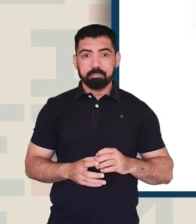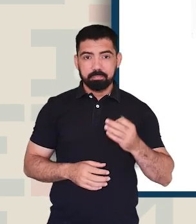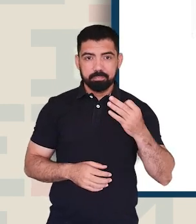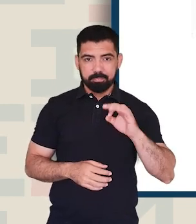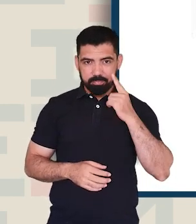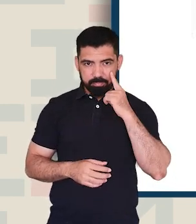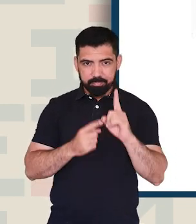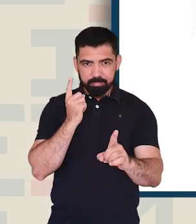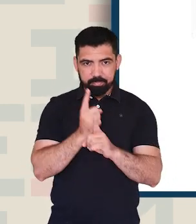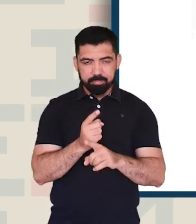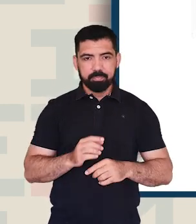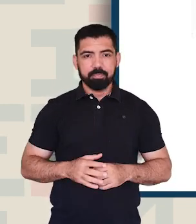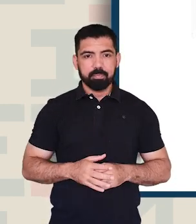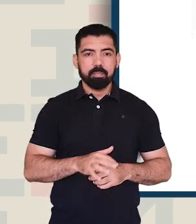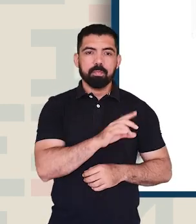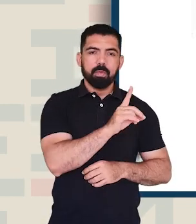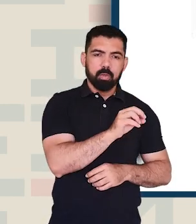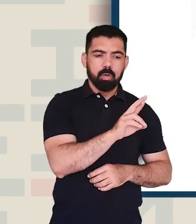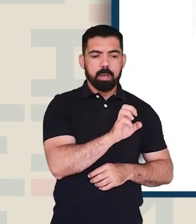certo?